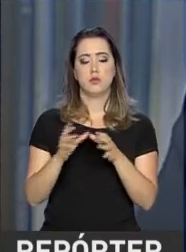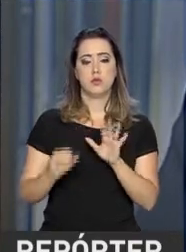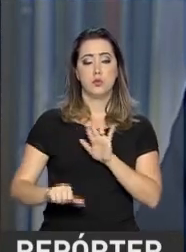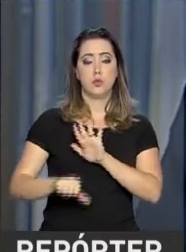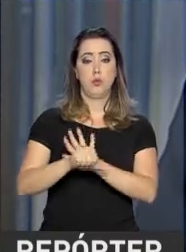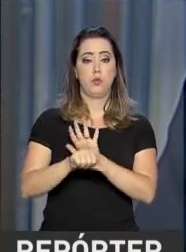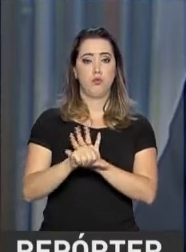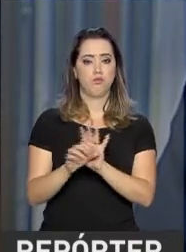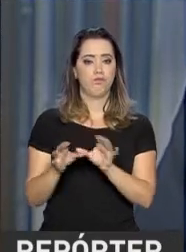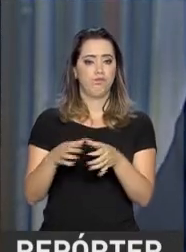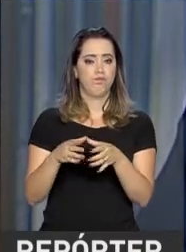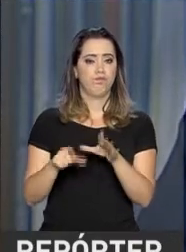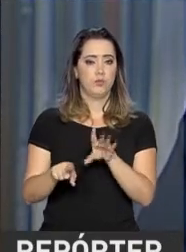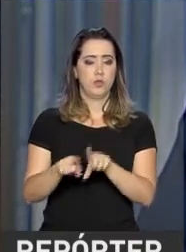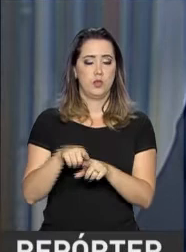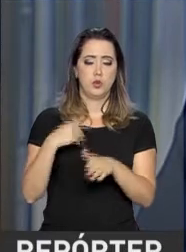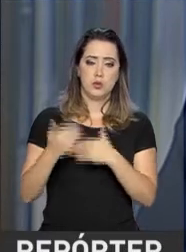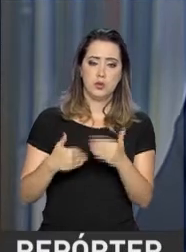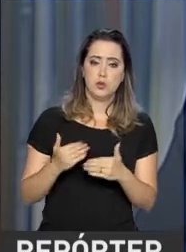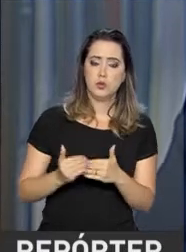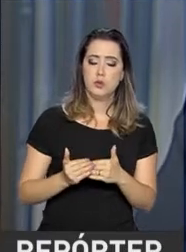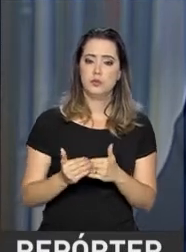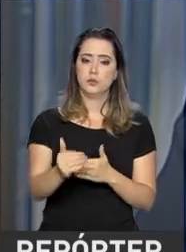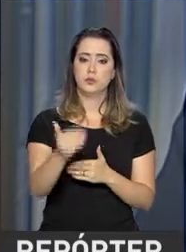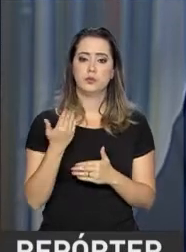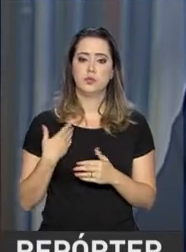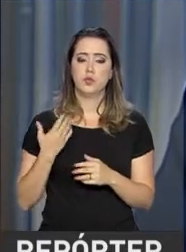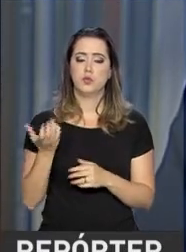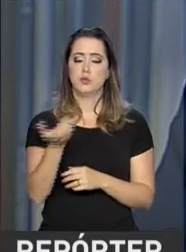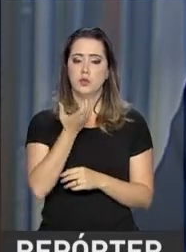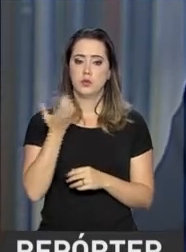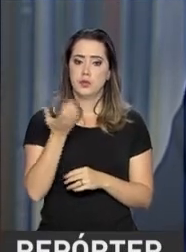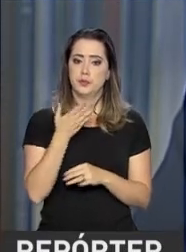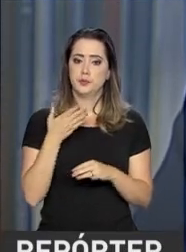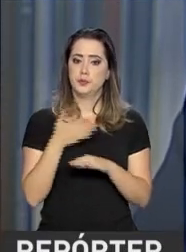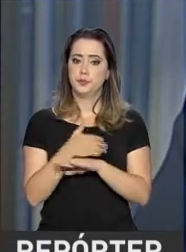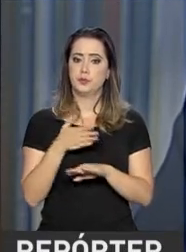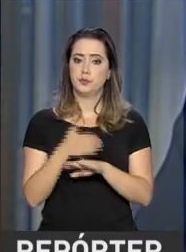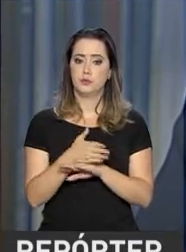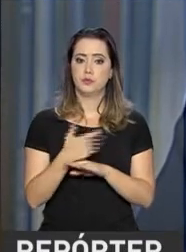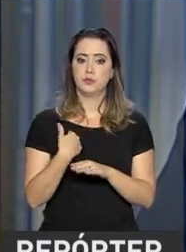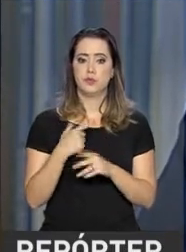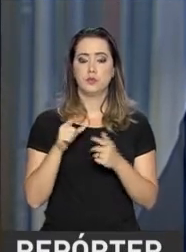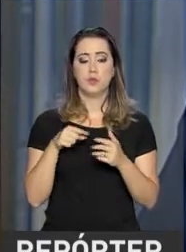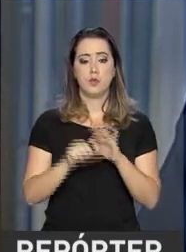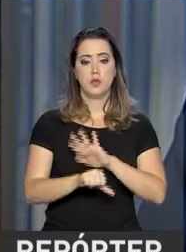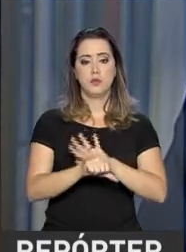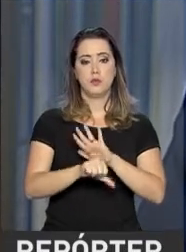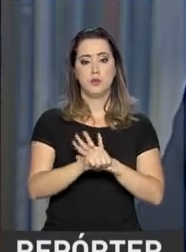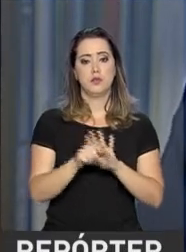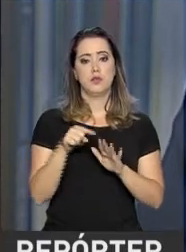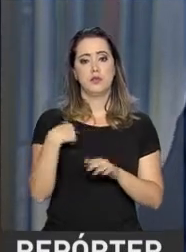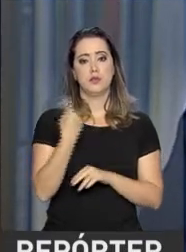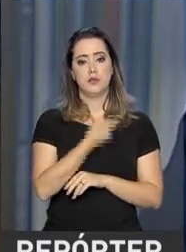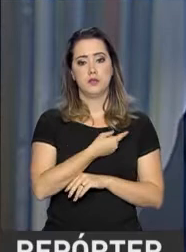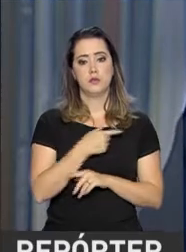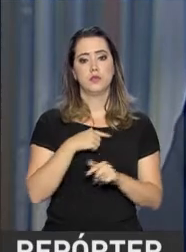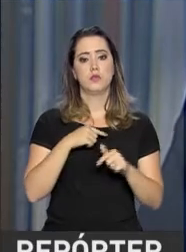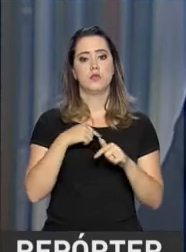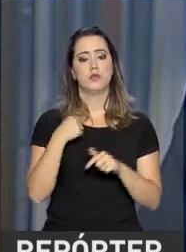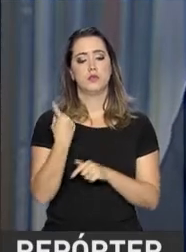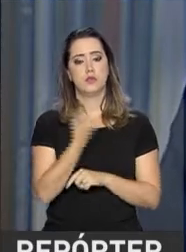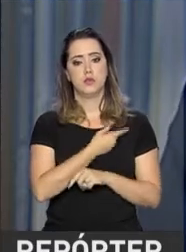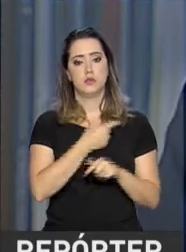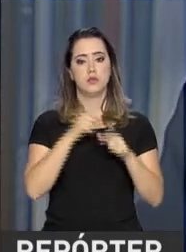essas pessoas que permanecem insistindo é nessa modalidade de crime de que nós estamos